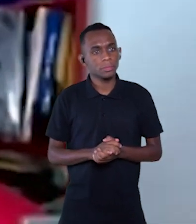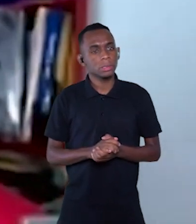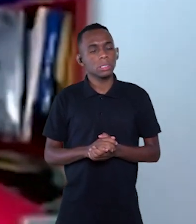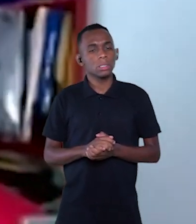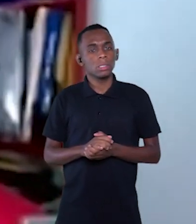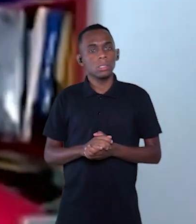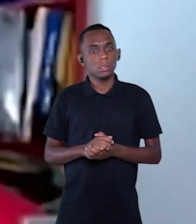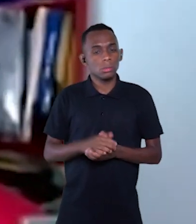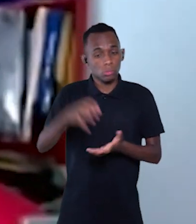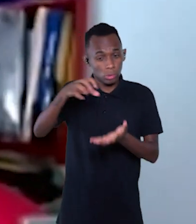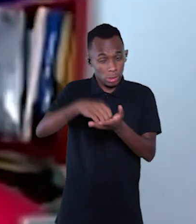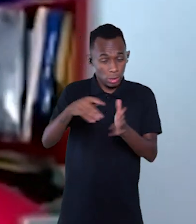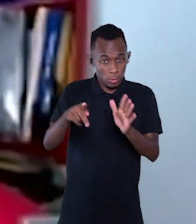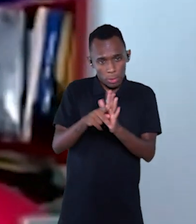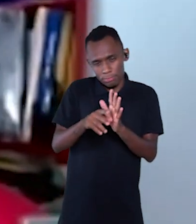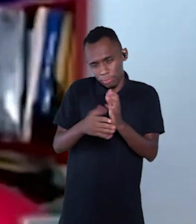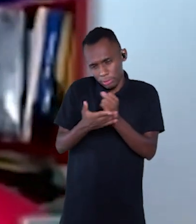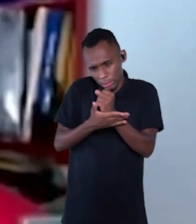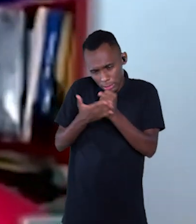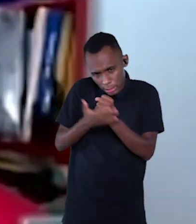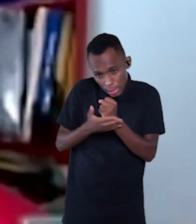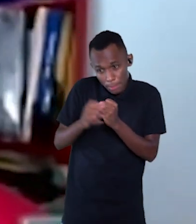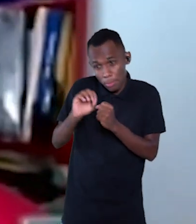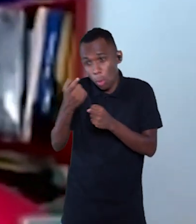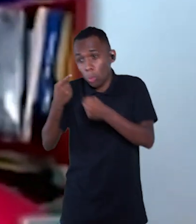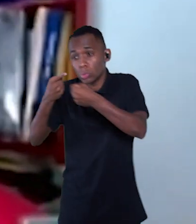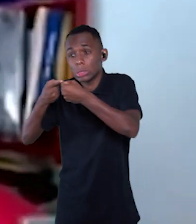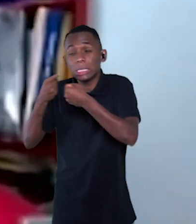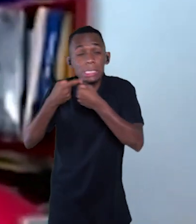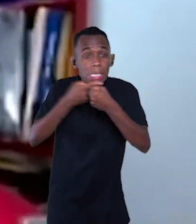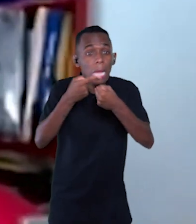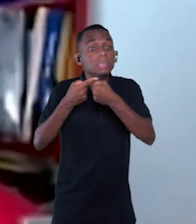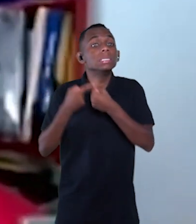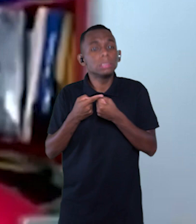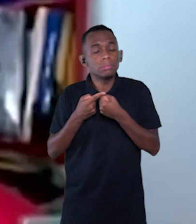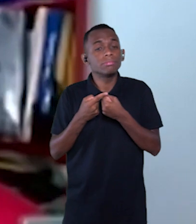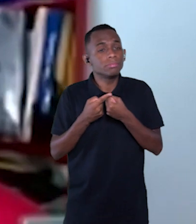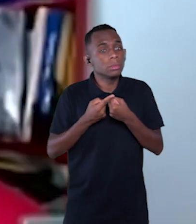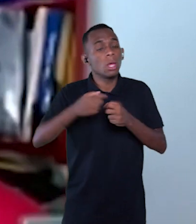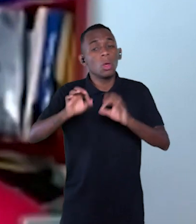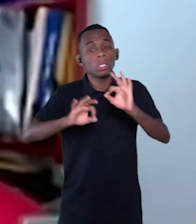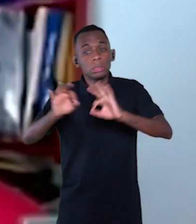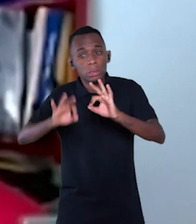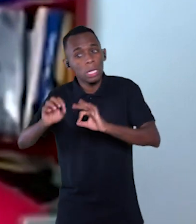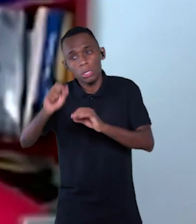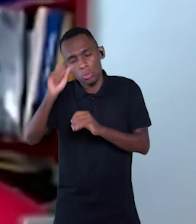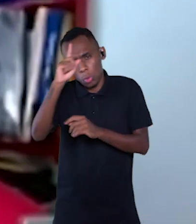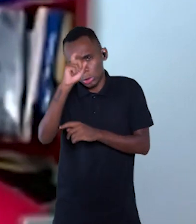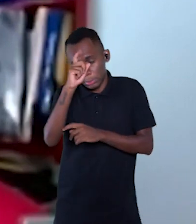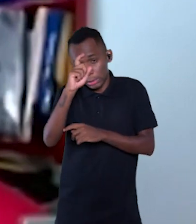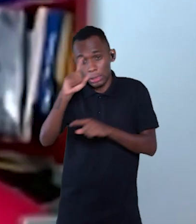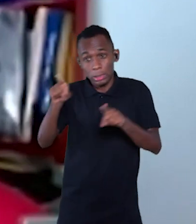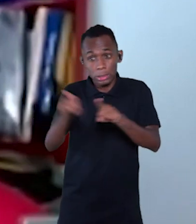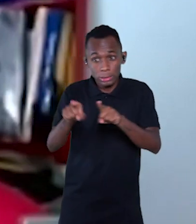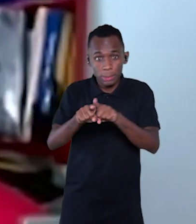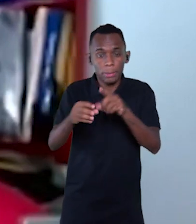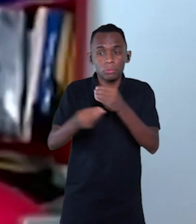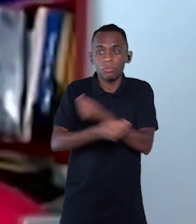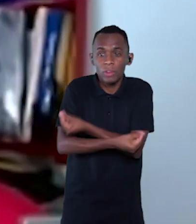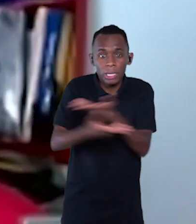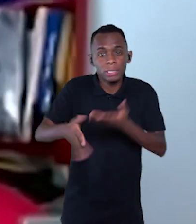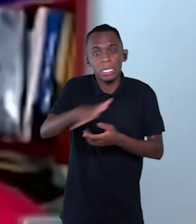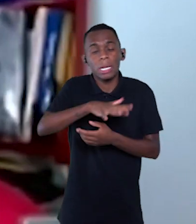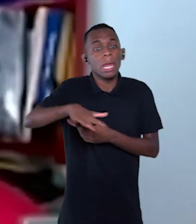as unidades básicas, como em alguns municípios, às vezes OSs fazendo a gestão de hospitais e trazendo para um